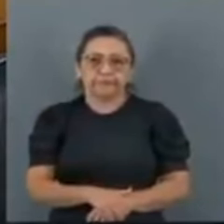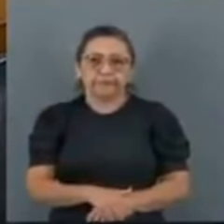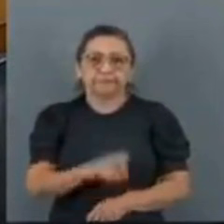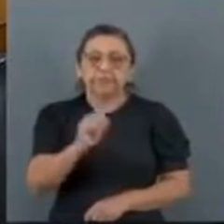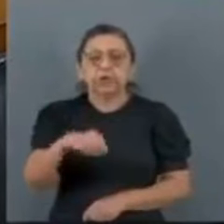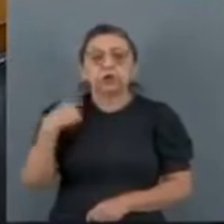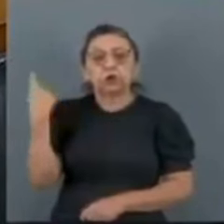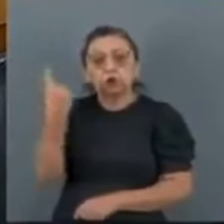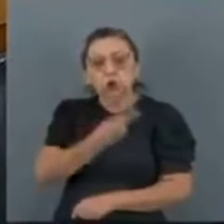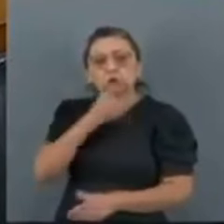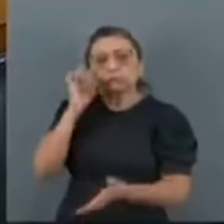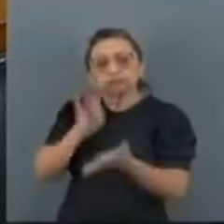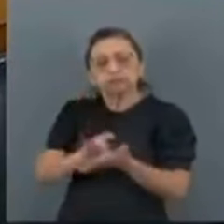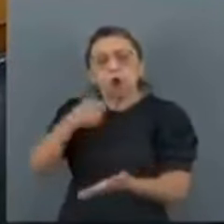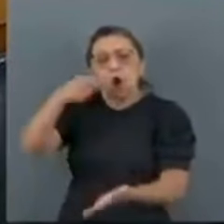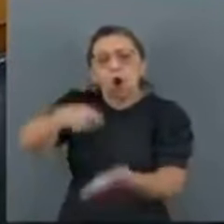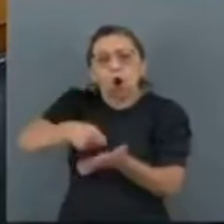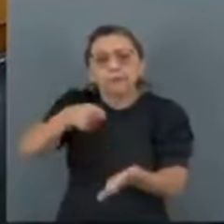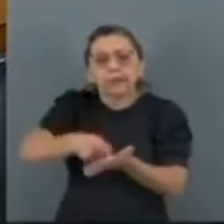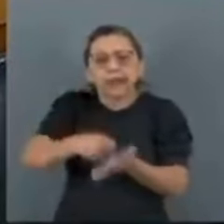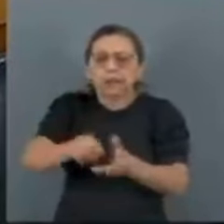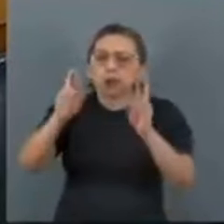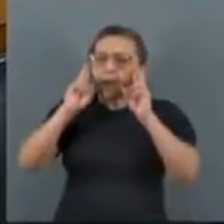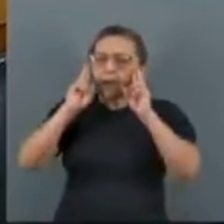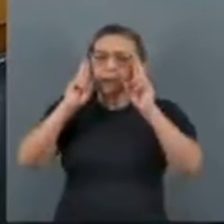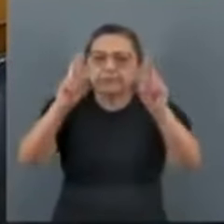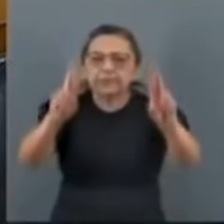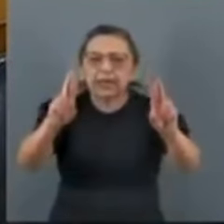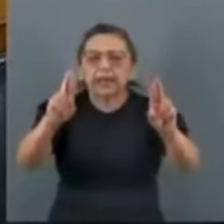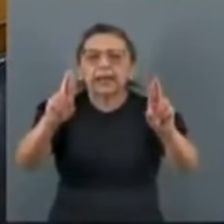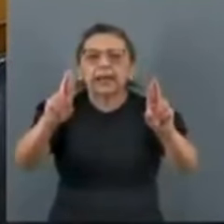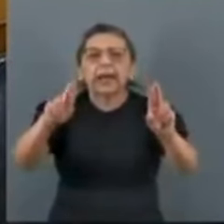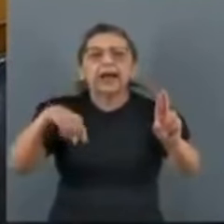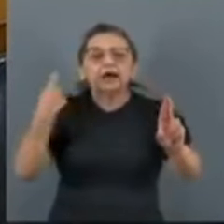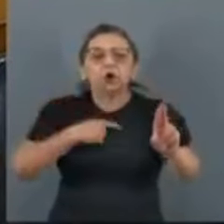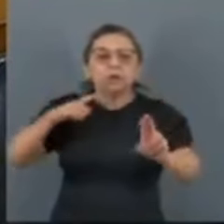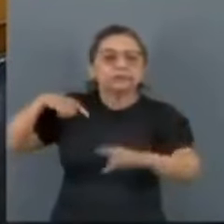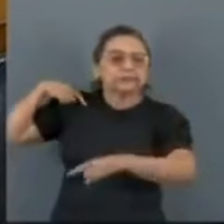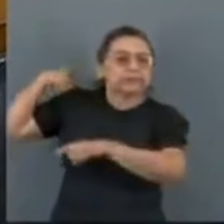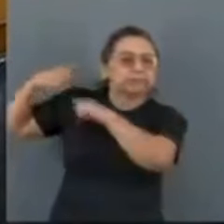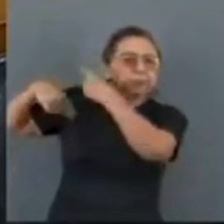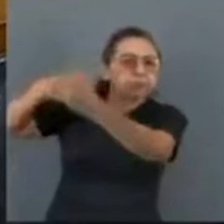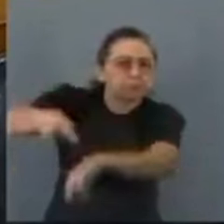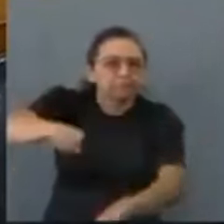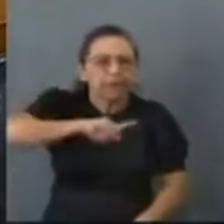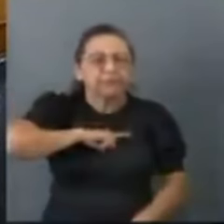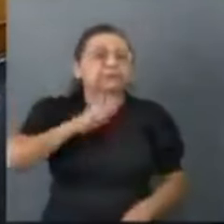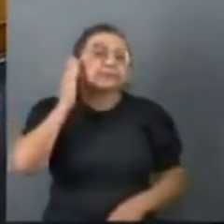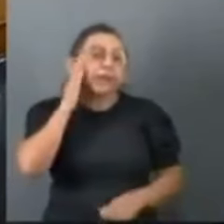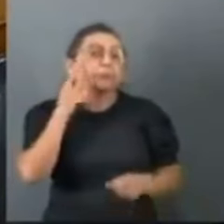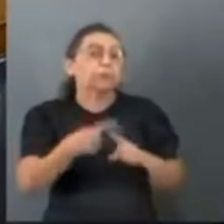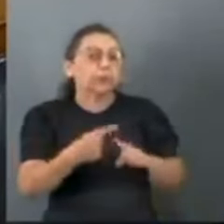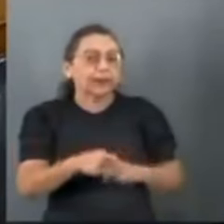Nós somos obrigados a respeitar a nossa ancestralidade. Sabe por